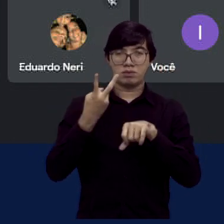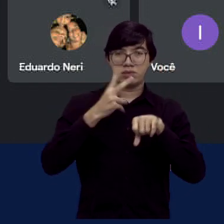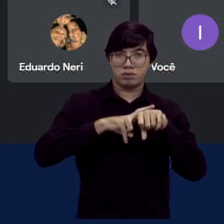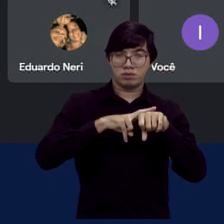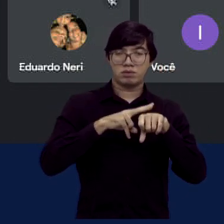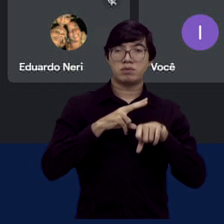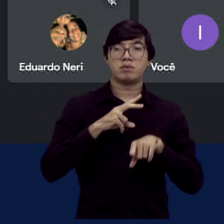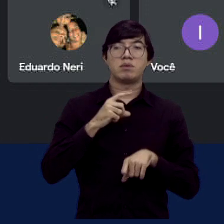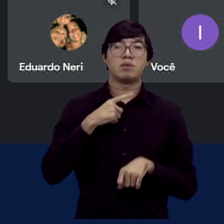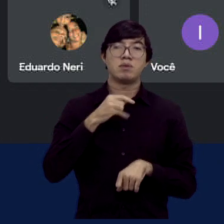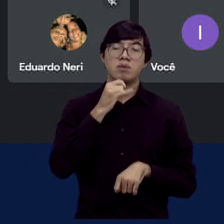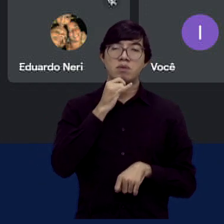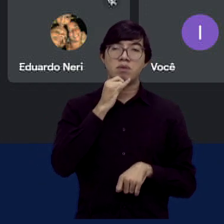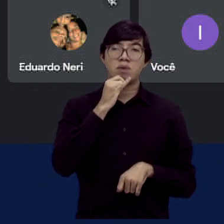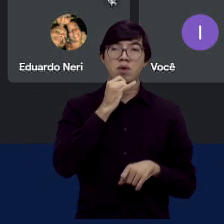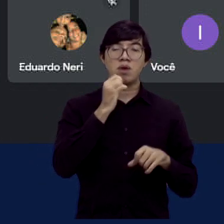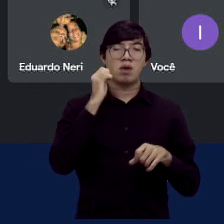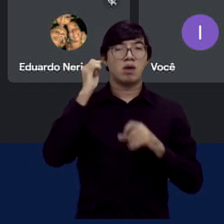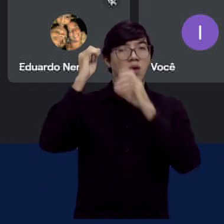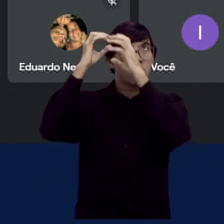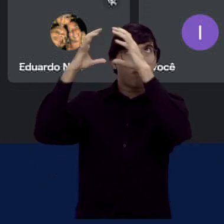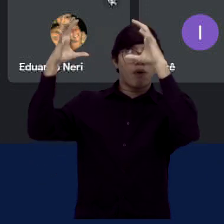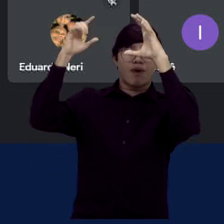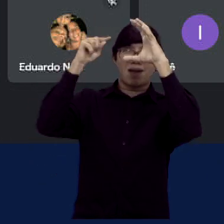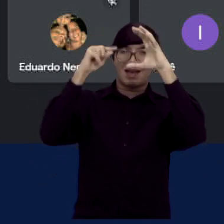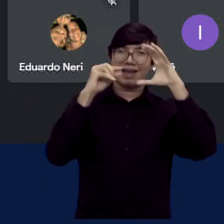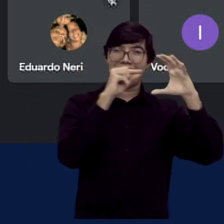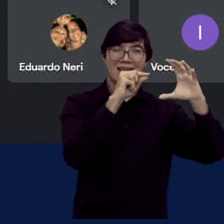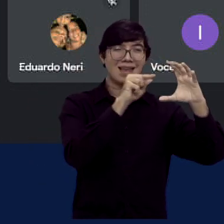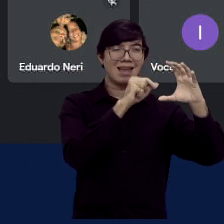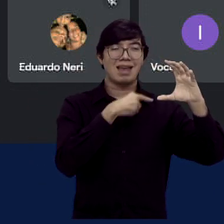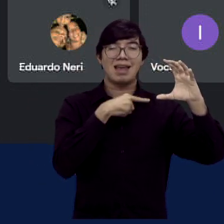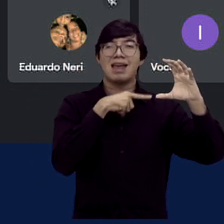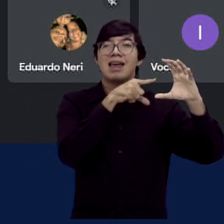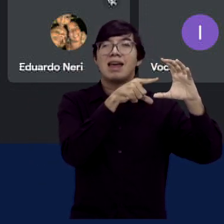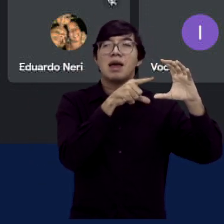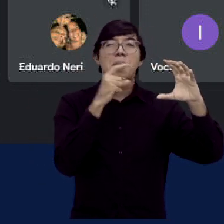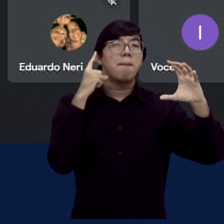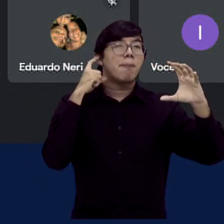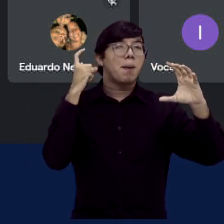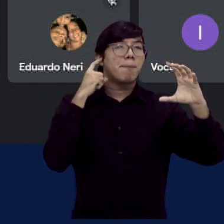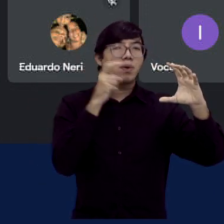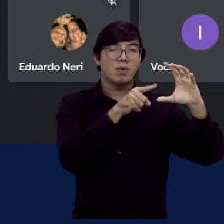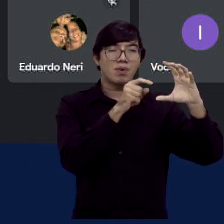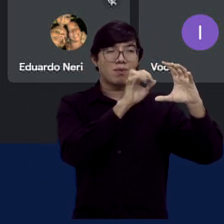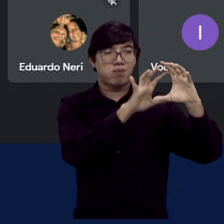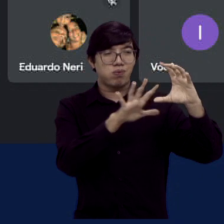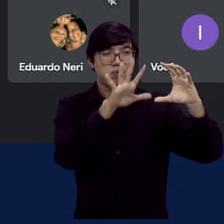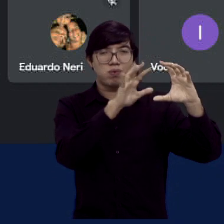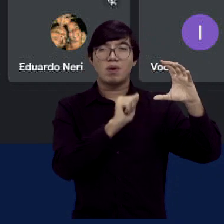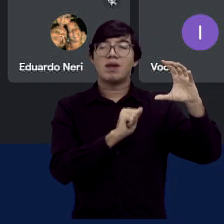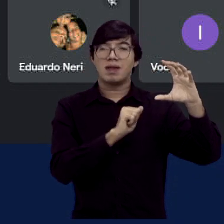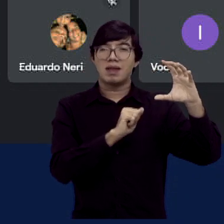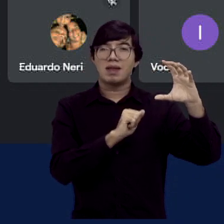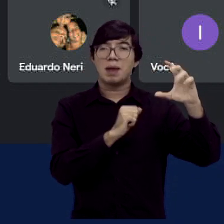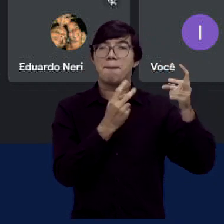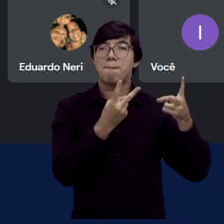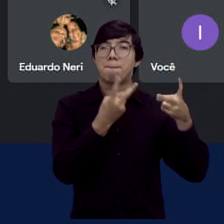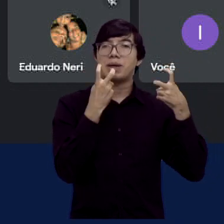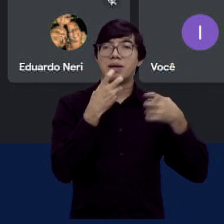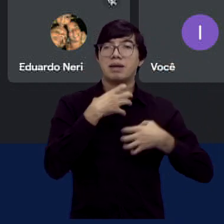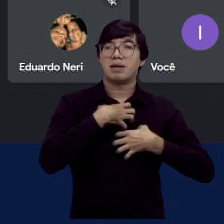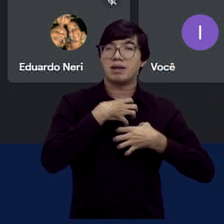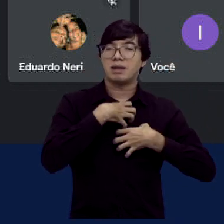balão, ali ele ainda é imagem. E uma vez ele sendo imagem, você primeiro vai lê-lo como imagem para depois